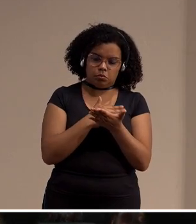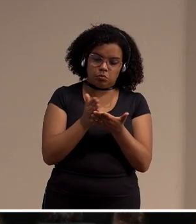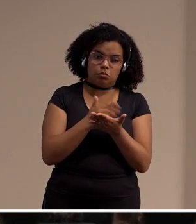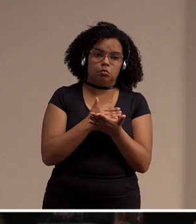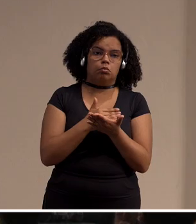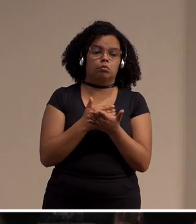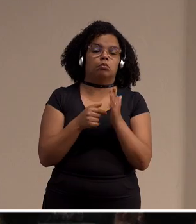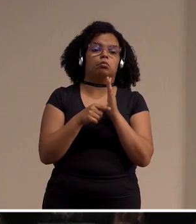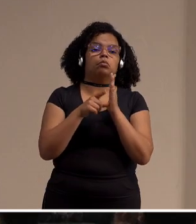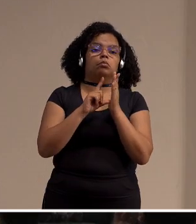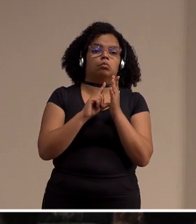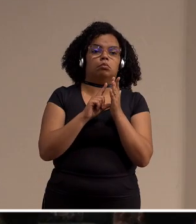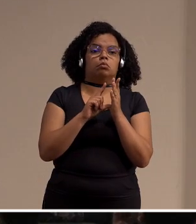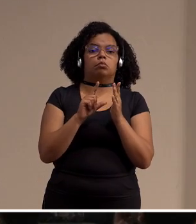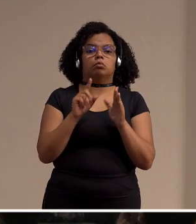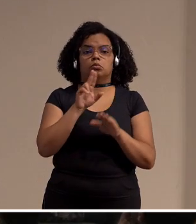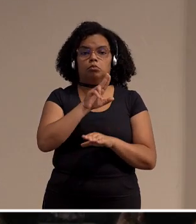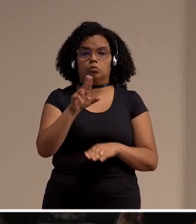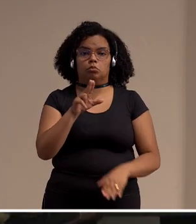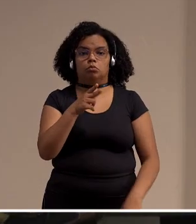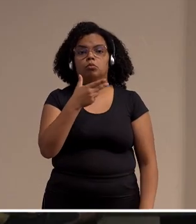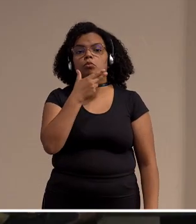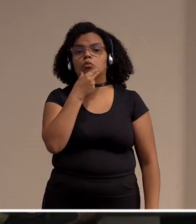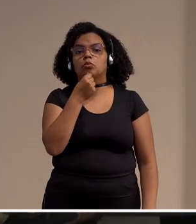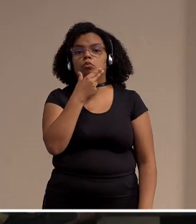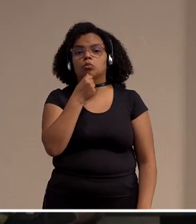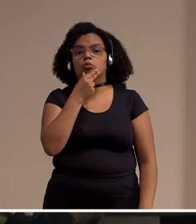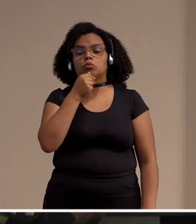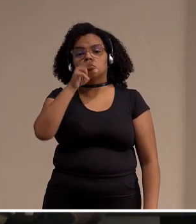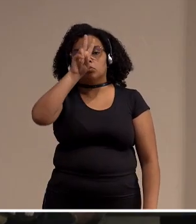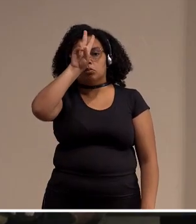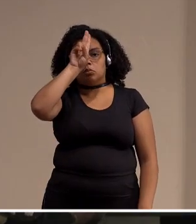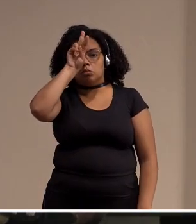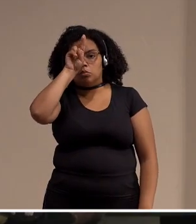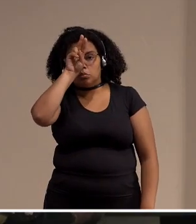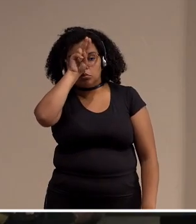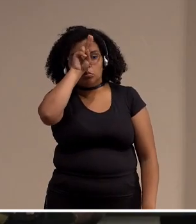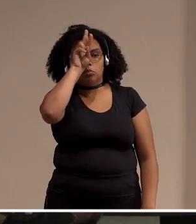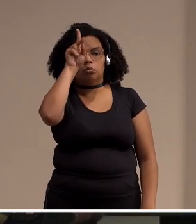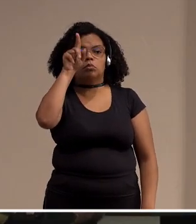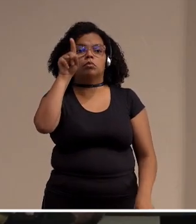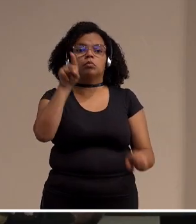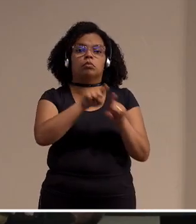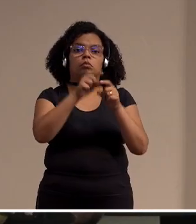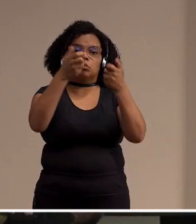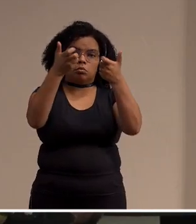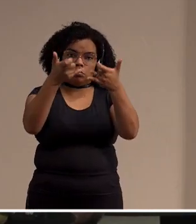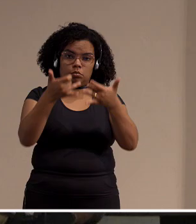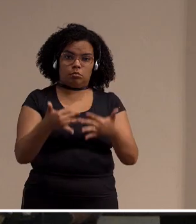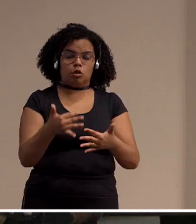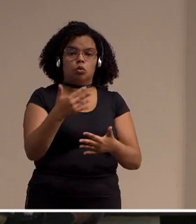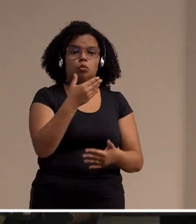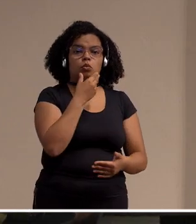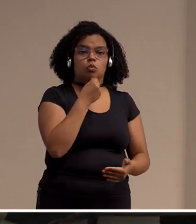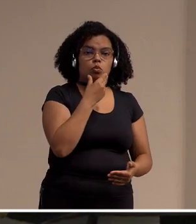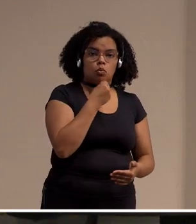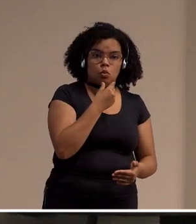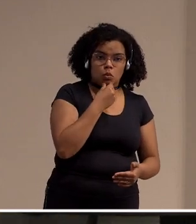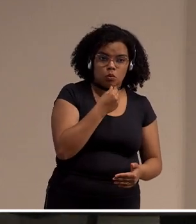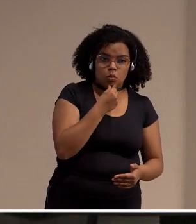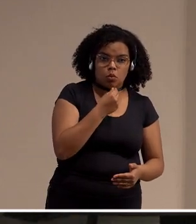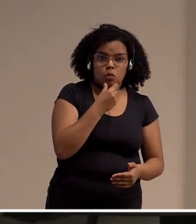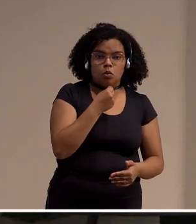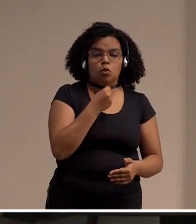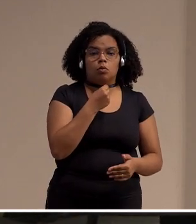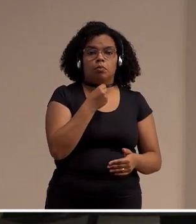Kafka, chamado O Homem-Formiga, que também fala sobre um homem que ele vira uma formiga, depois ele descobre que ele acha que é uma formiga